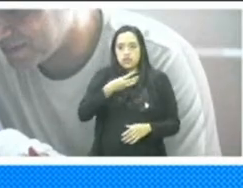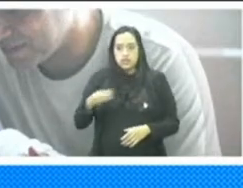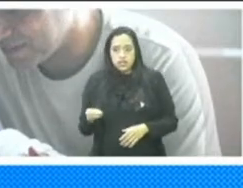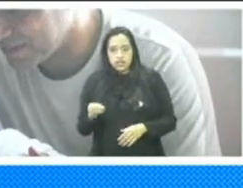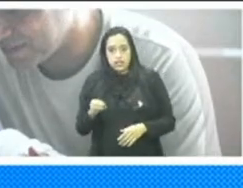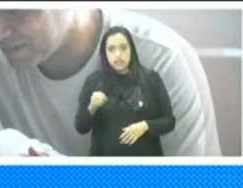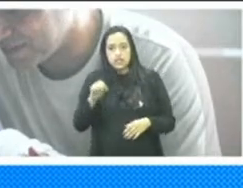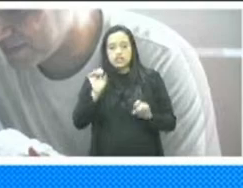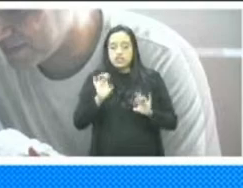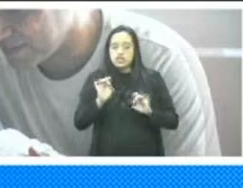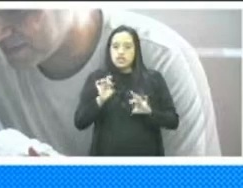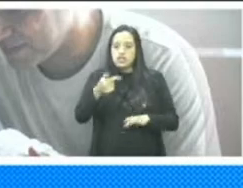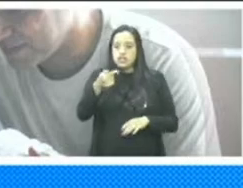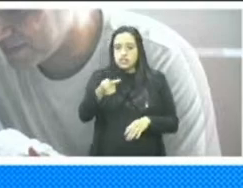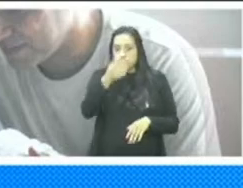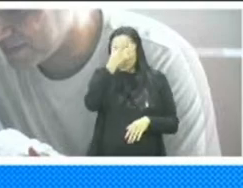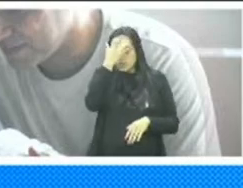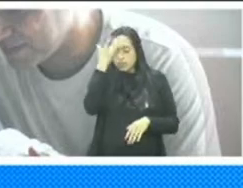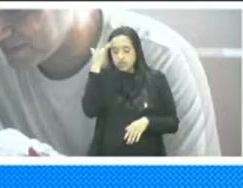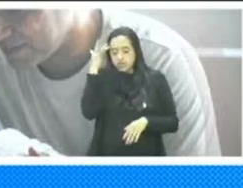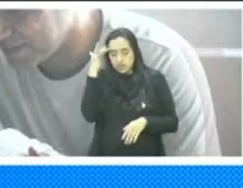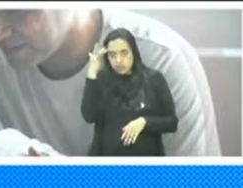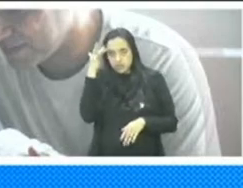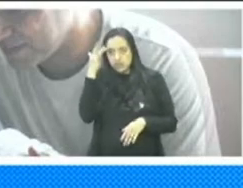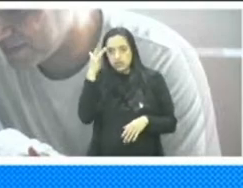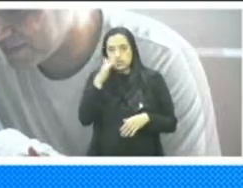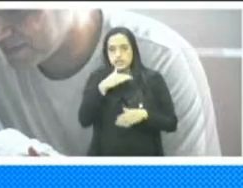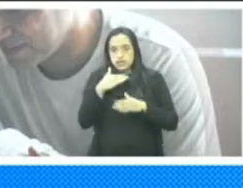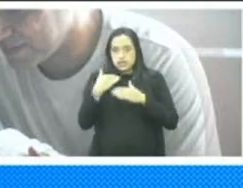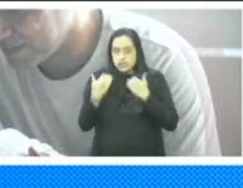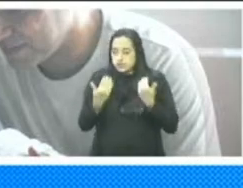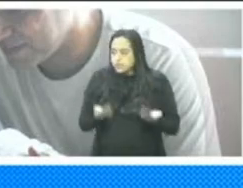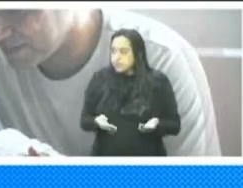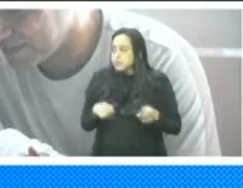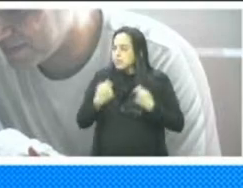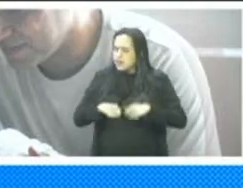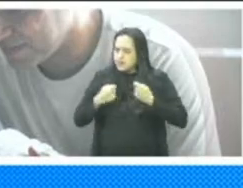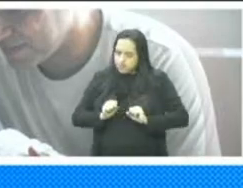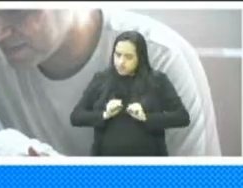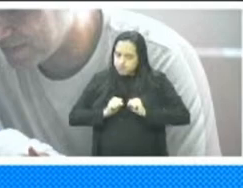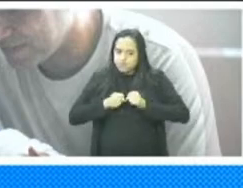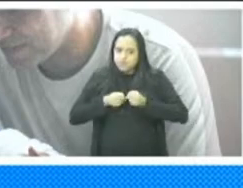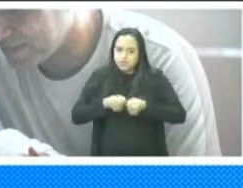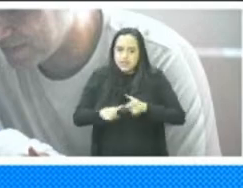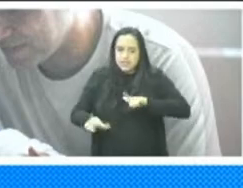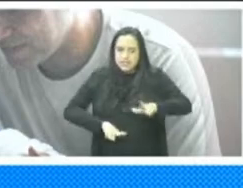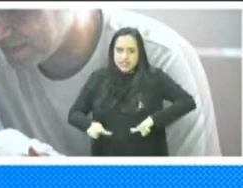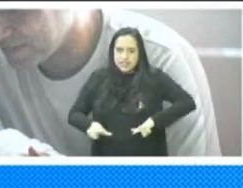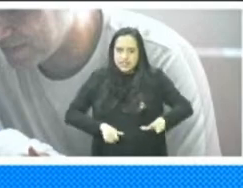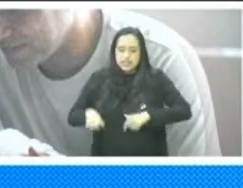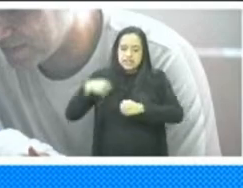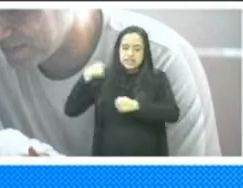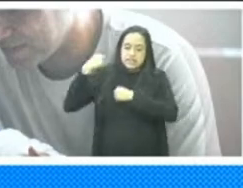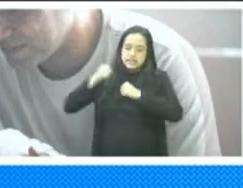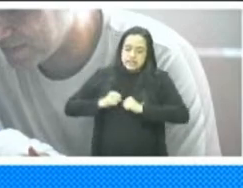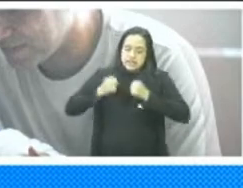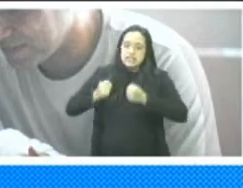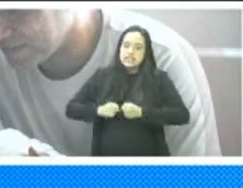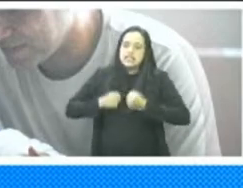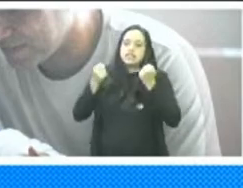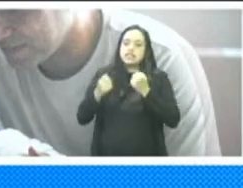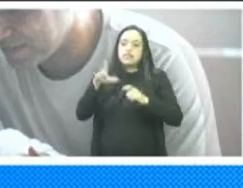7 óbitos por mil nascidos vivos. Então, a gente precisa intensificar esse ritmo, né, de queda